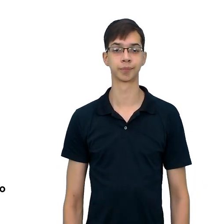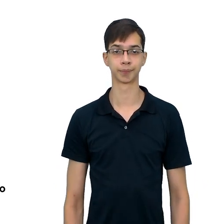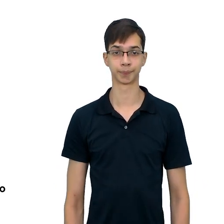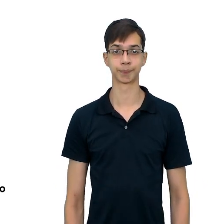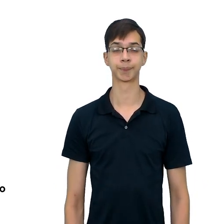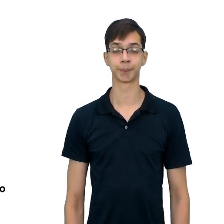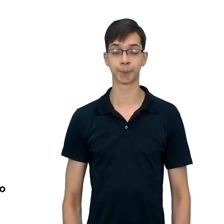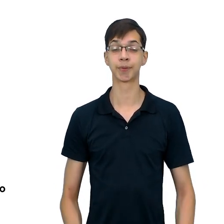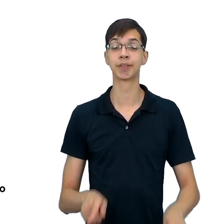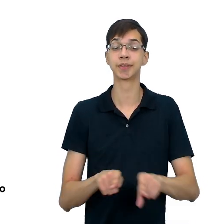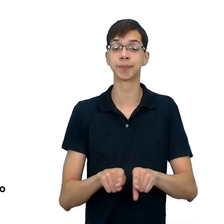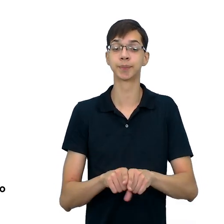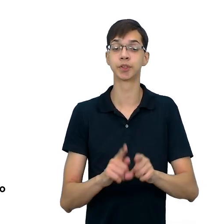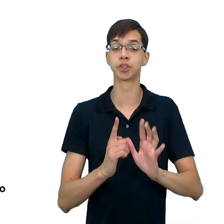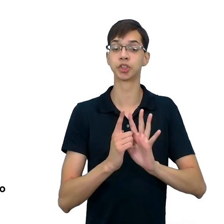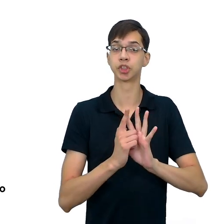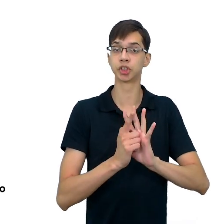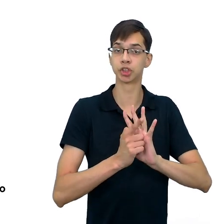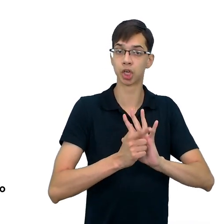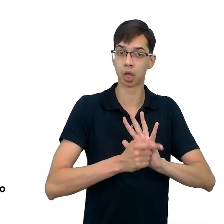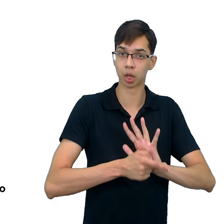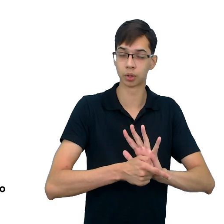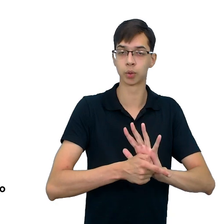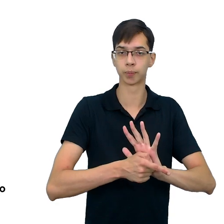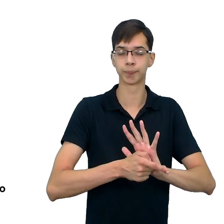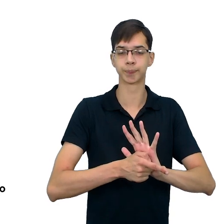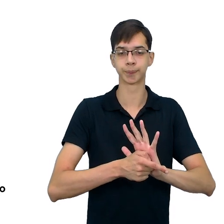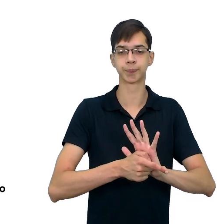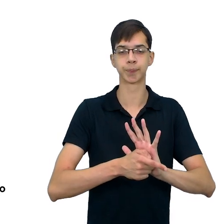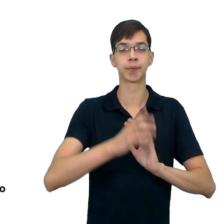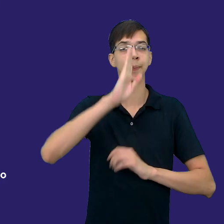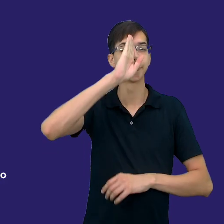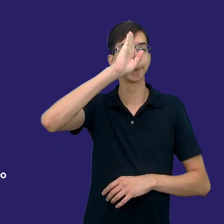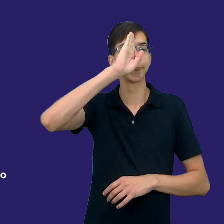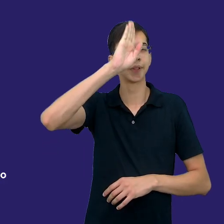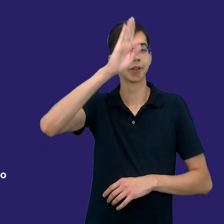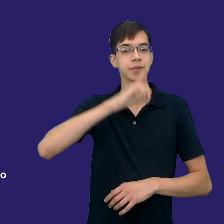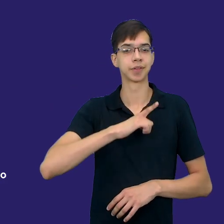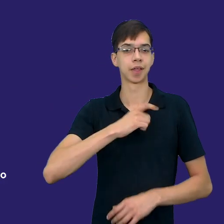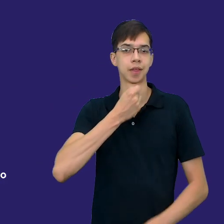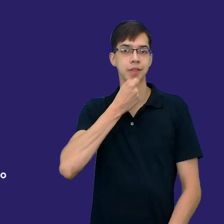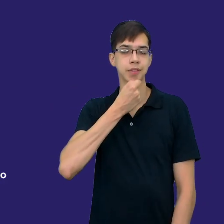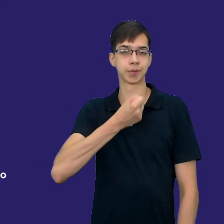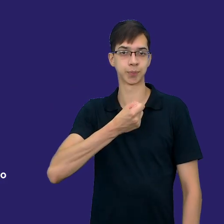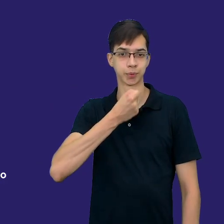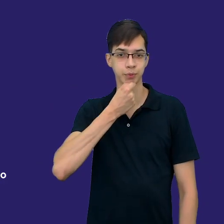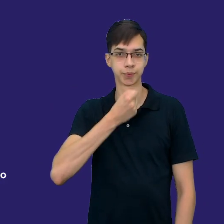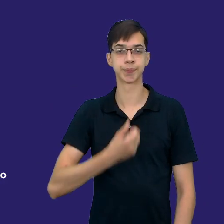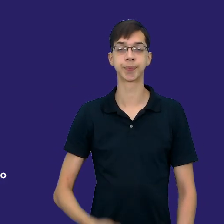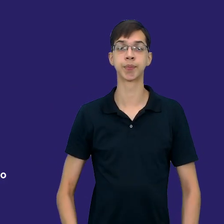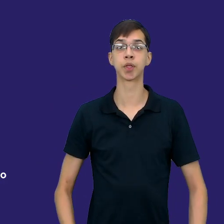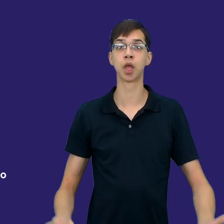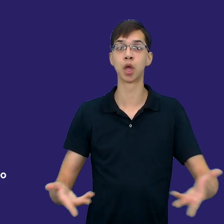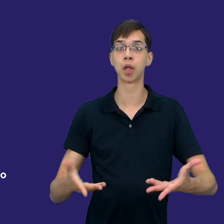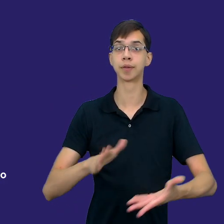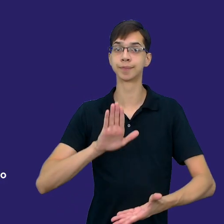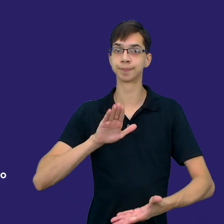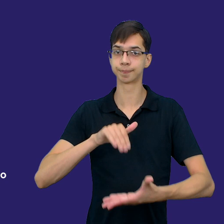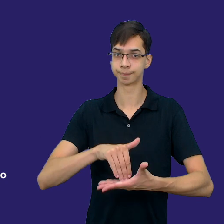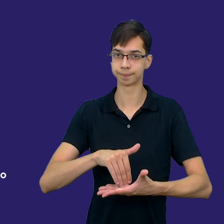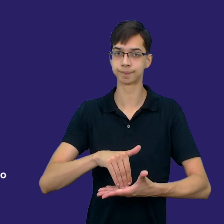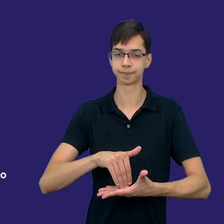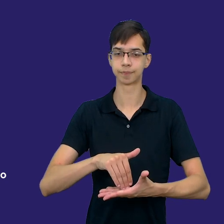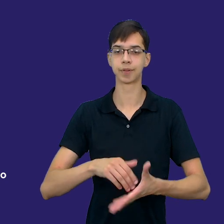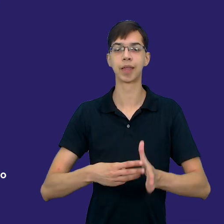dos gêneros em estudo, né, em especial aqui nós temos uma reportagem. Por fim, nós chegamos agora no